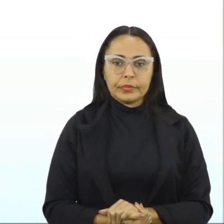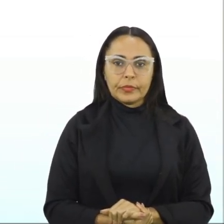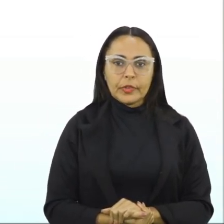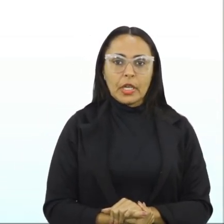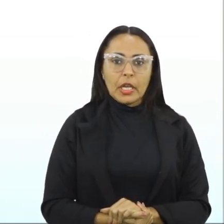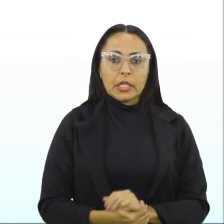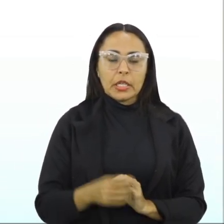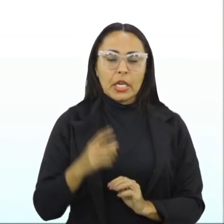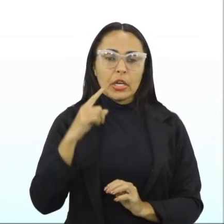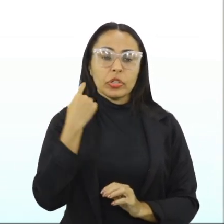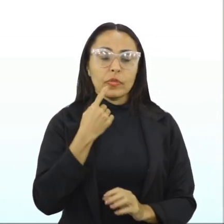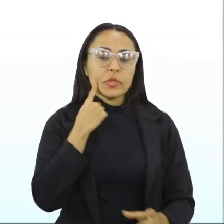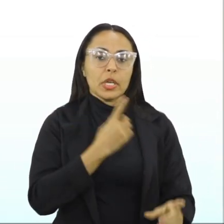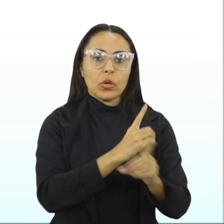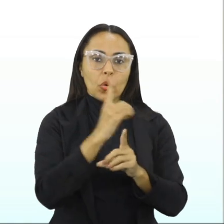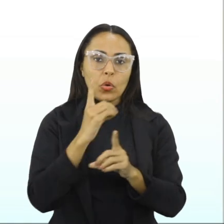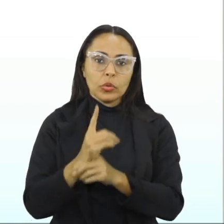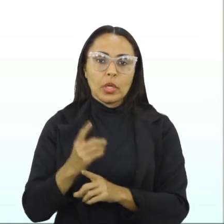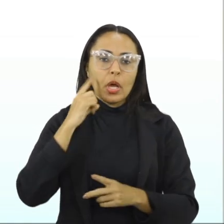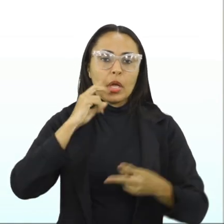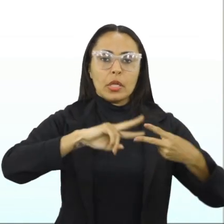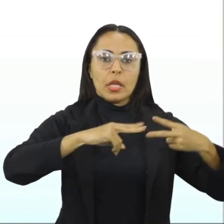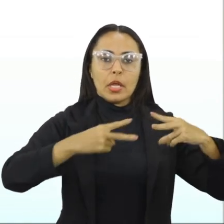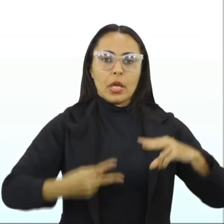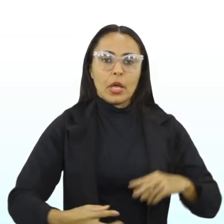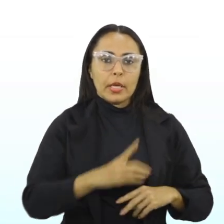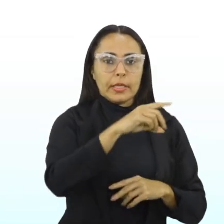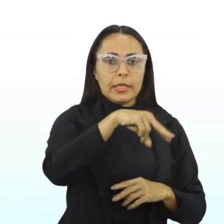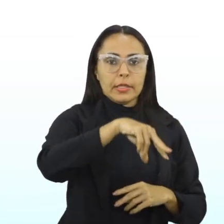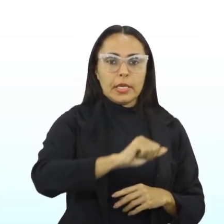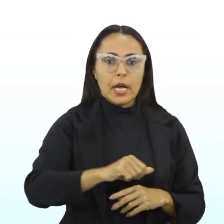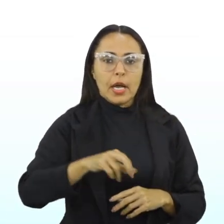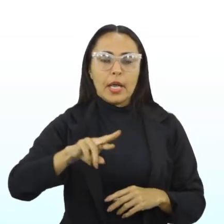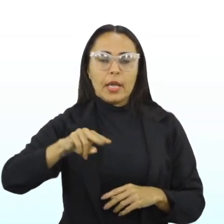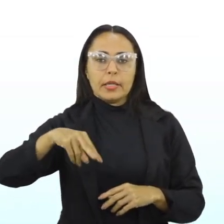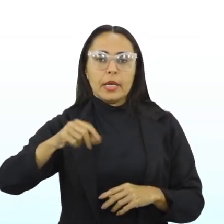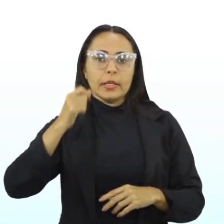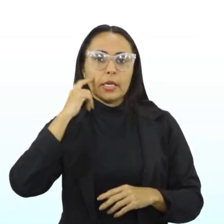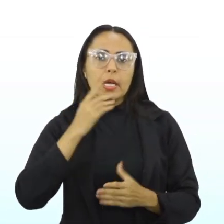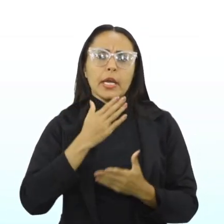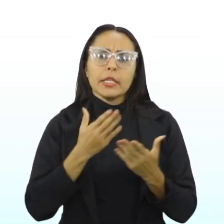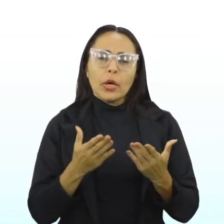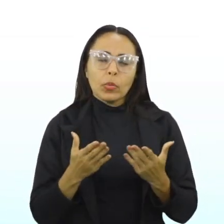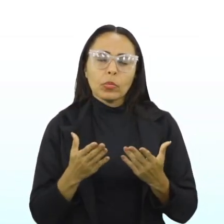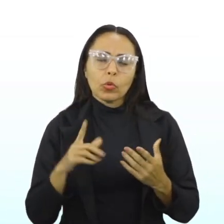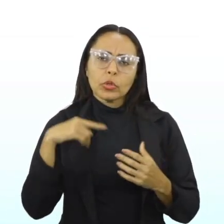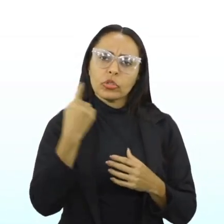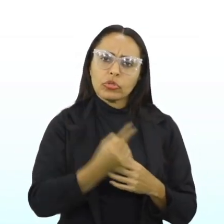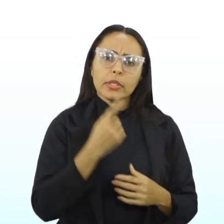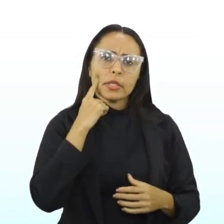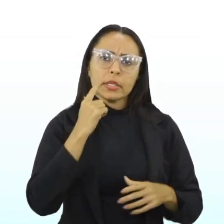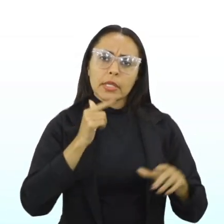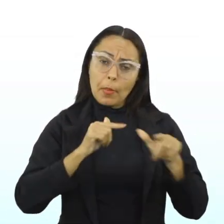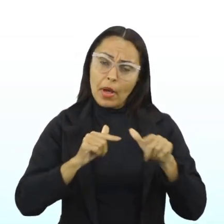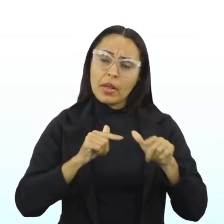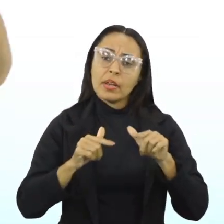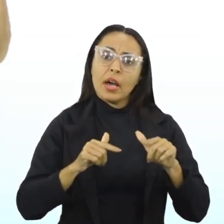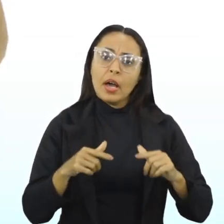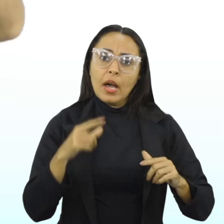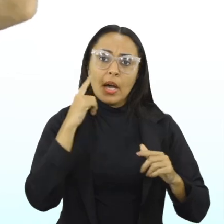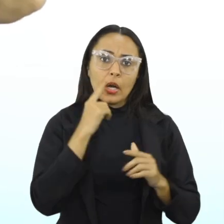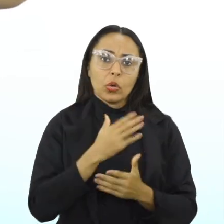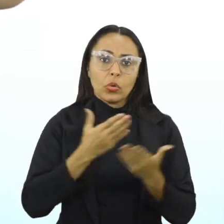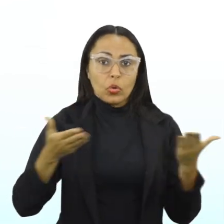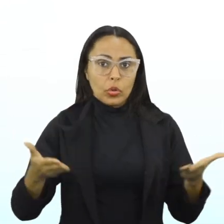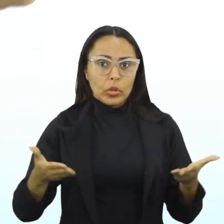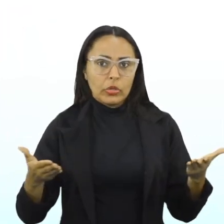ácidos nucleicos, que é aqui que você encontra o DNA e o RNA. Léo, traz para mim. Então, assim, vê. Quando a gente trabalhar com isso, a gente